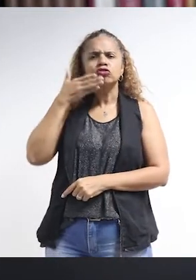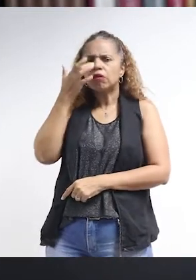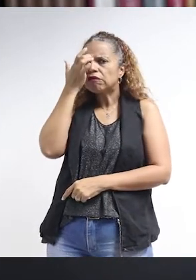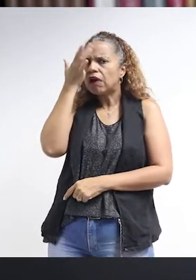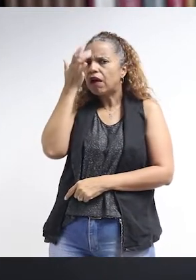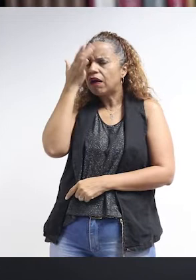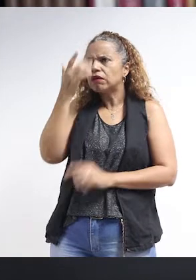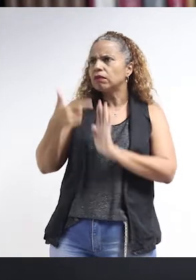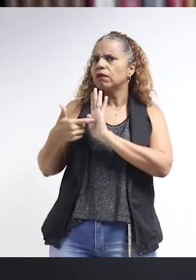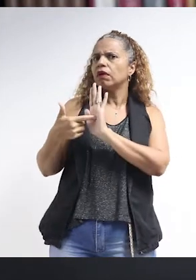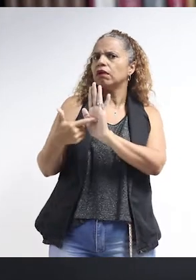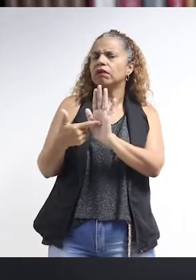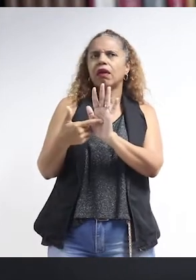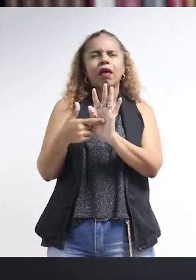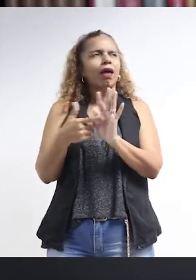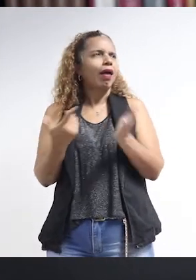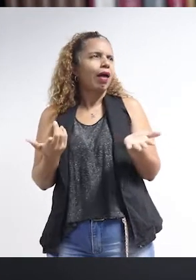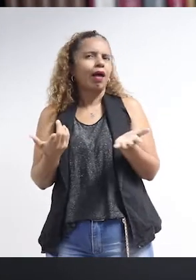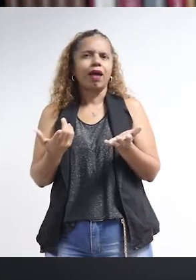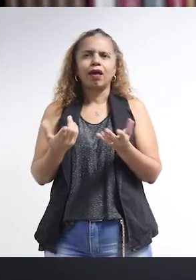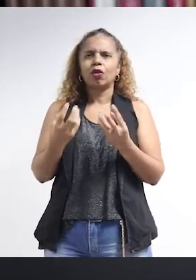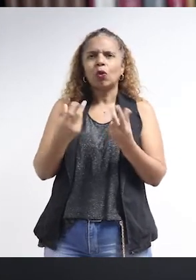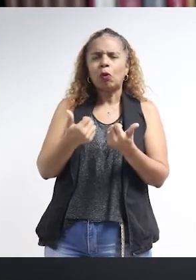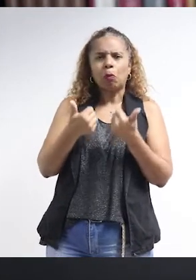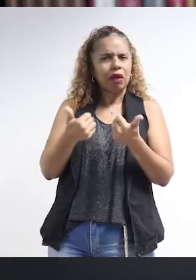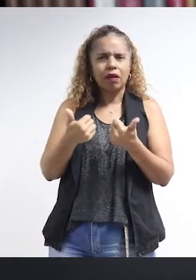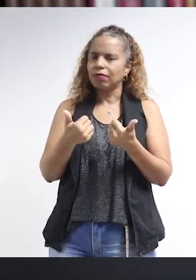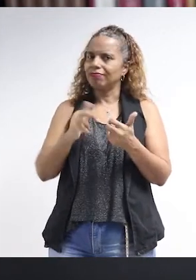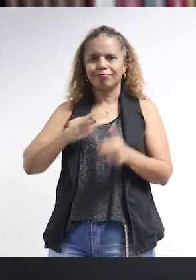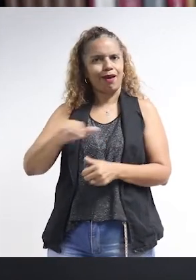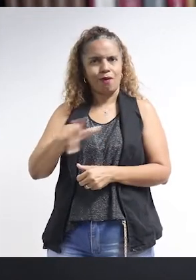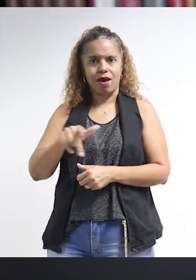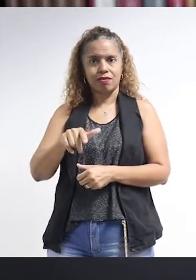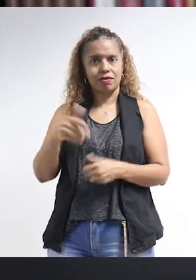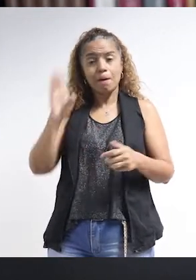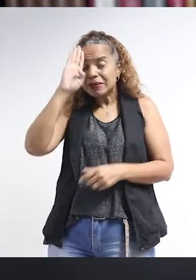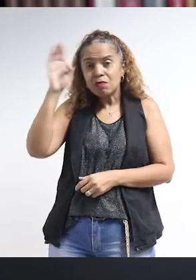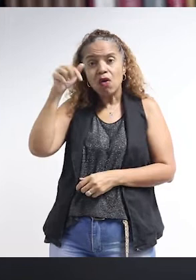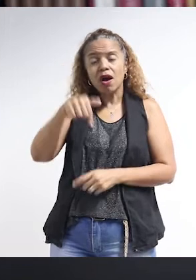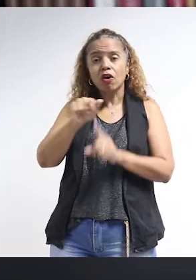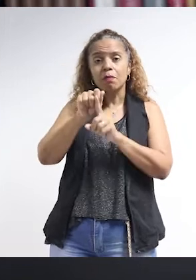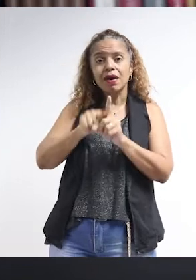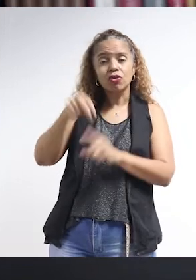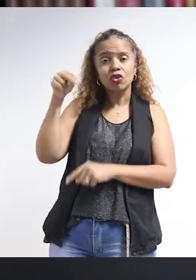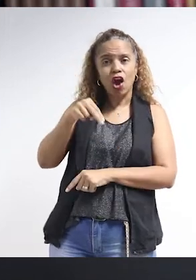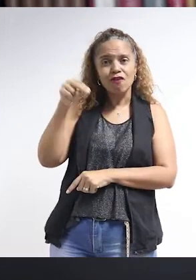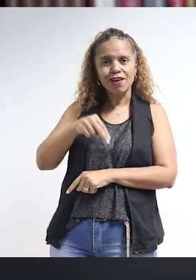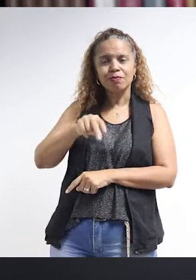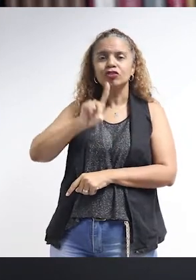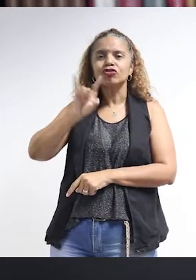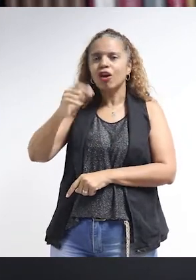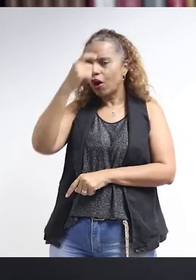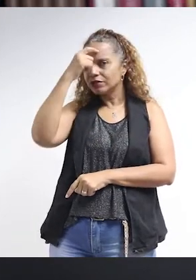que aparecem frequentemente, principalmente nessa época de novembro. Discursos fáceis como não